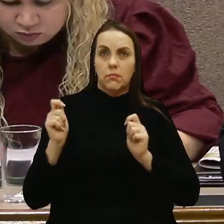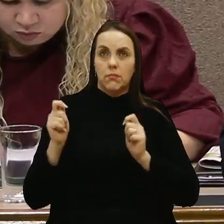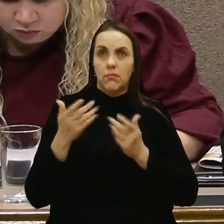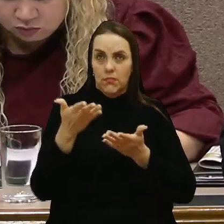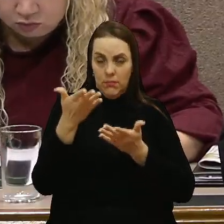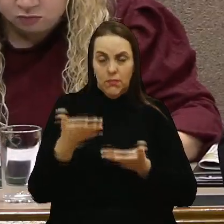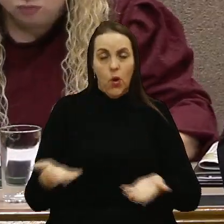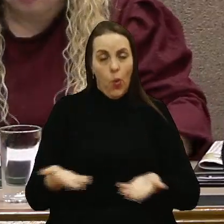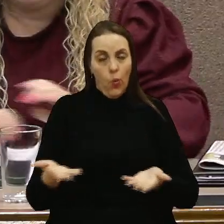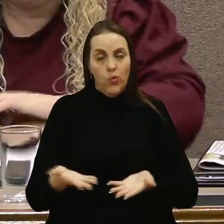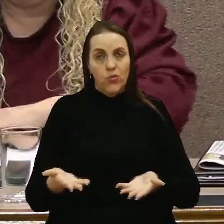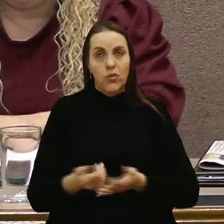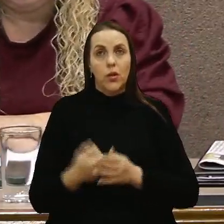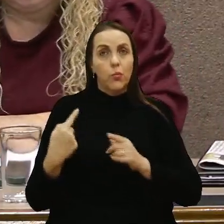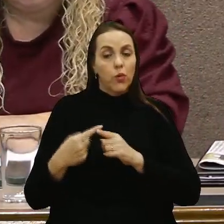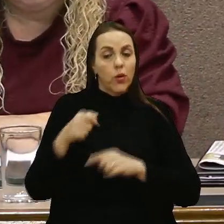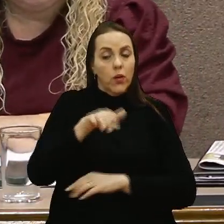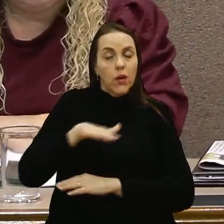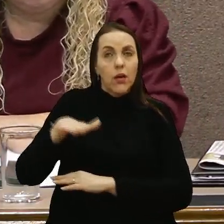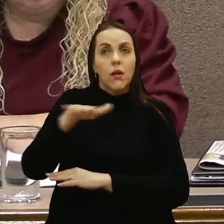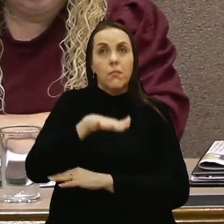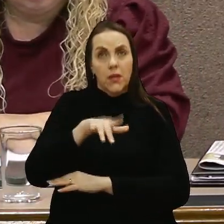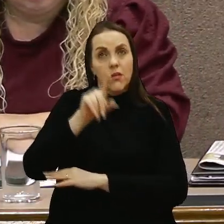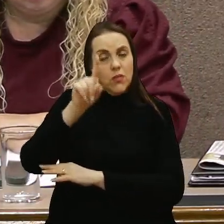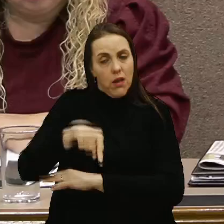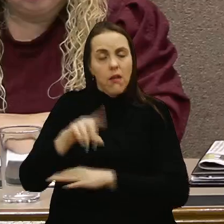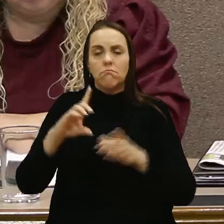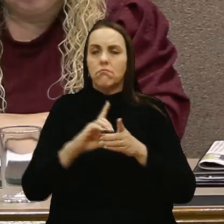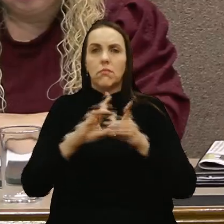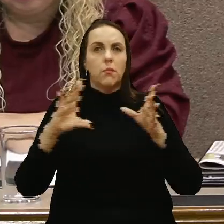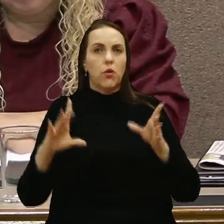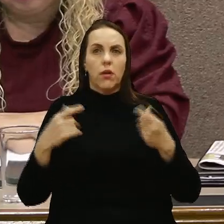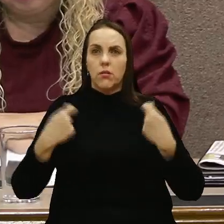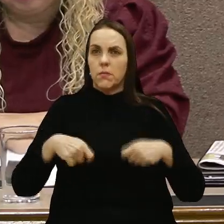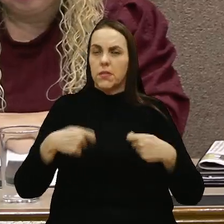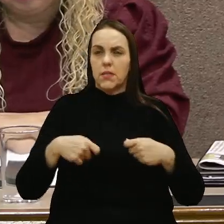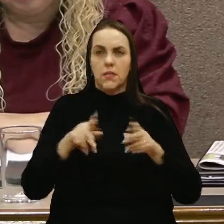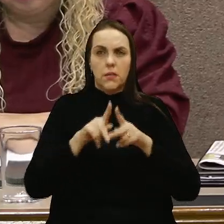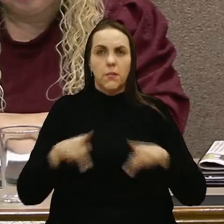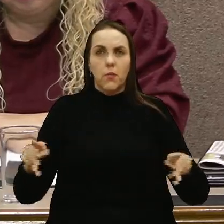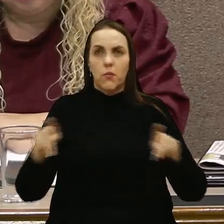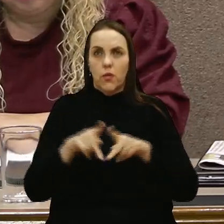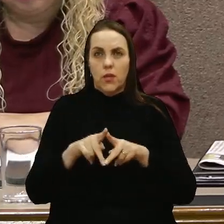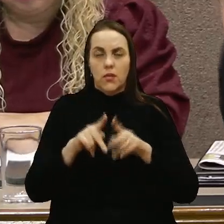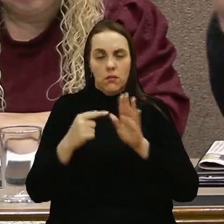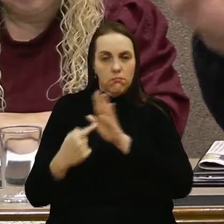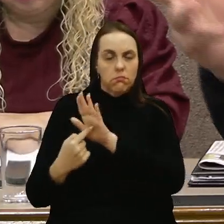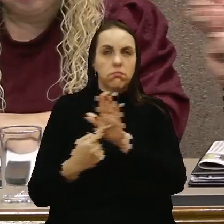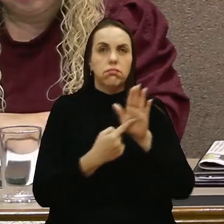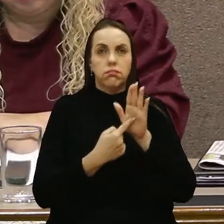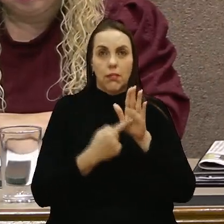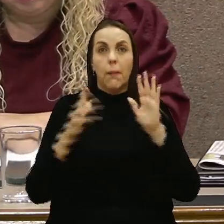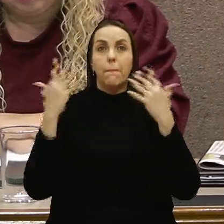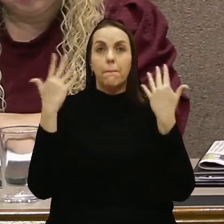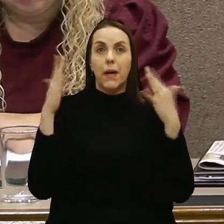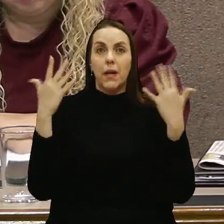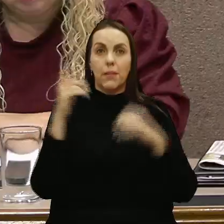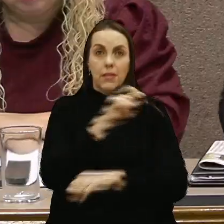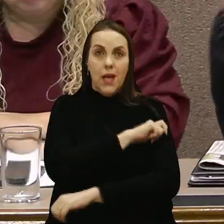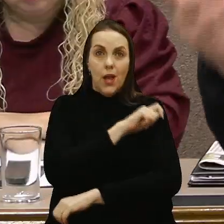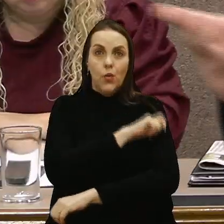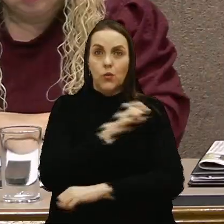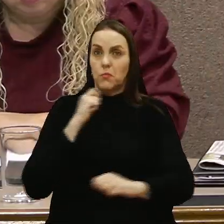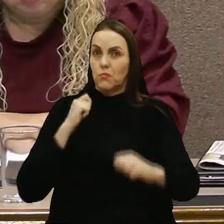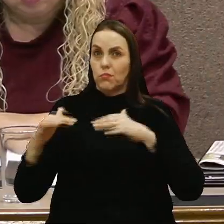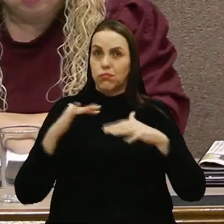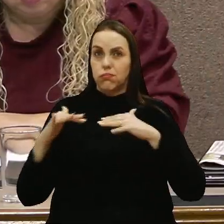aqui nessa oportunidade, até porque é um ambiente democrático e necessário para que a população se manifeste, parabenizar os alunos pela mobilização,